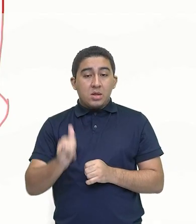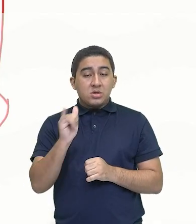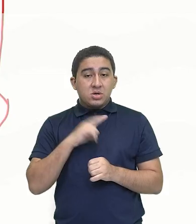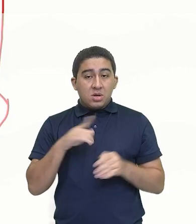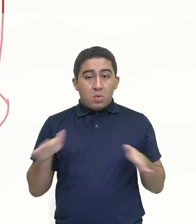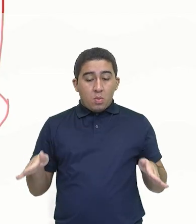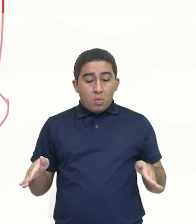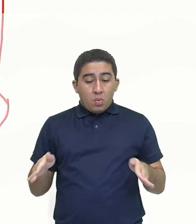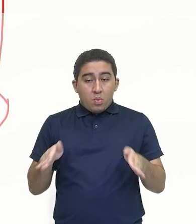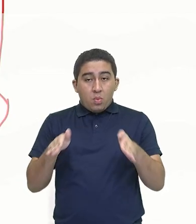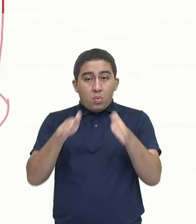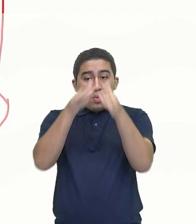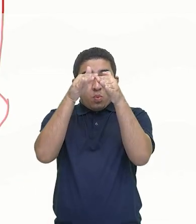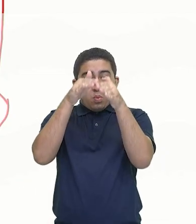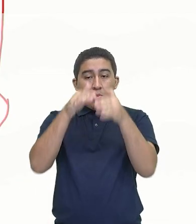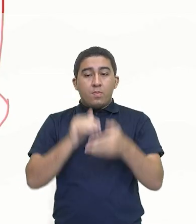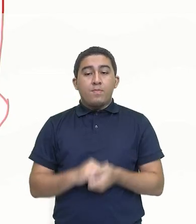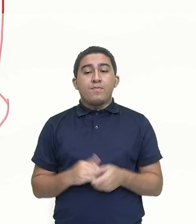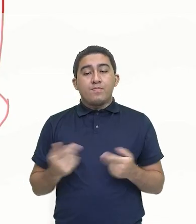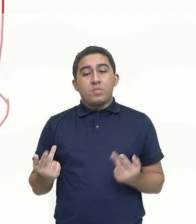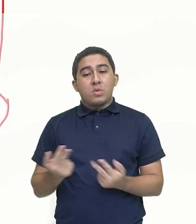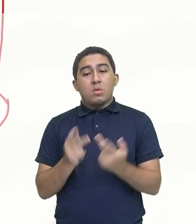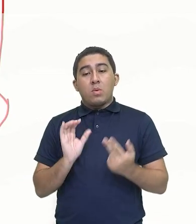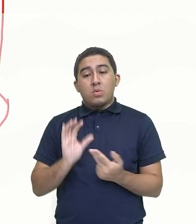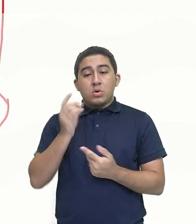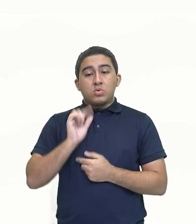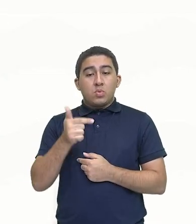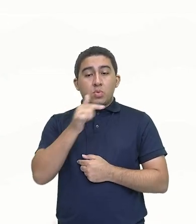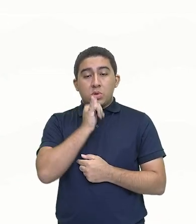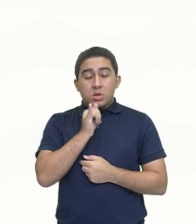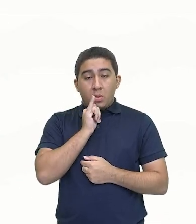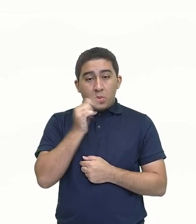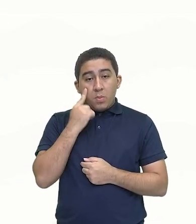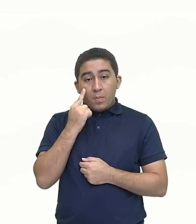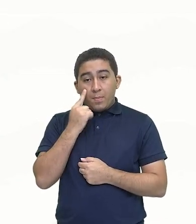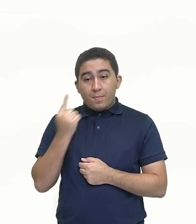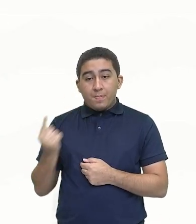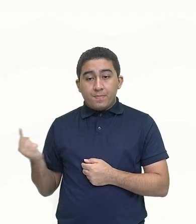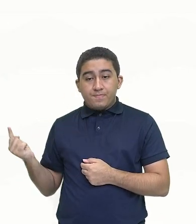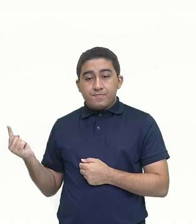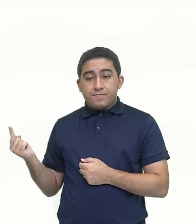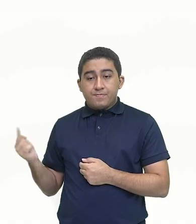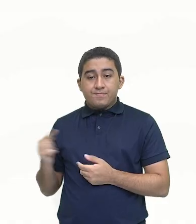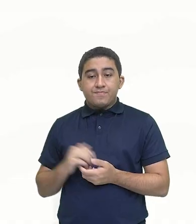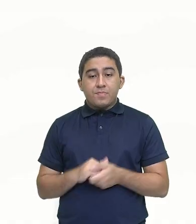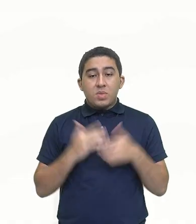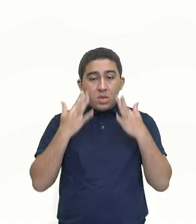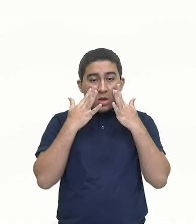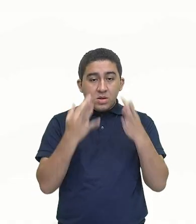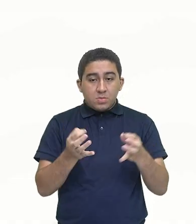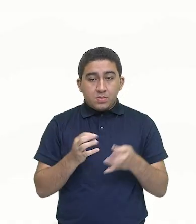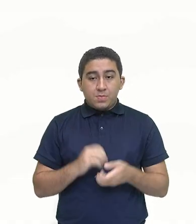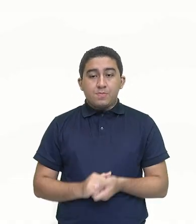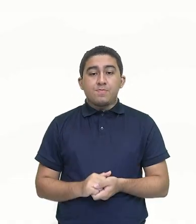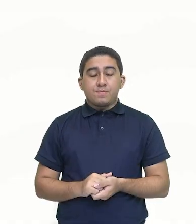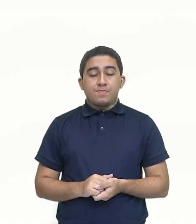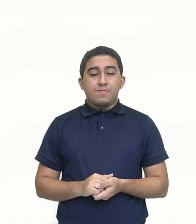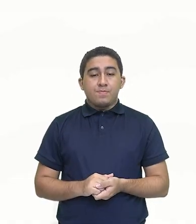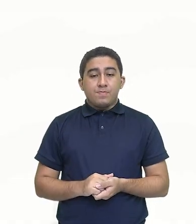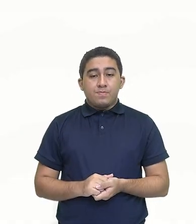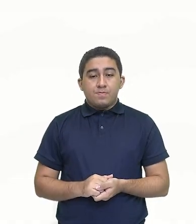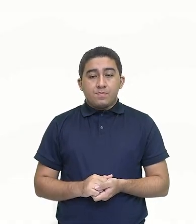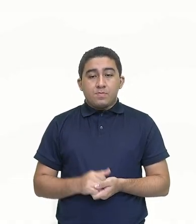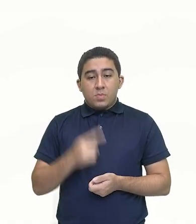proporção menor. O mesmo acontece aí neste outro exemplo que nós temos. Olha só, os